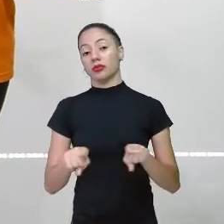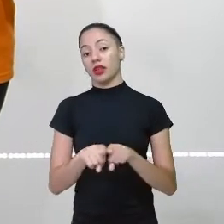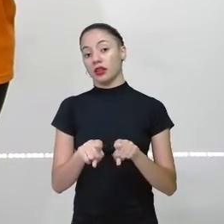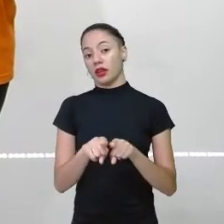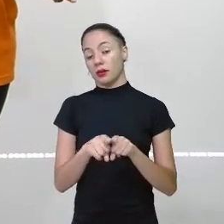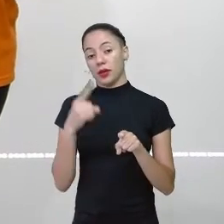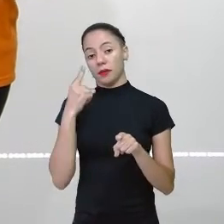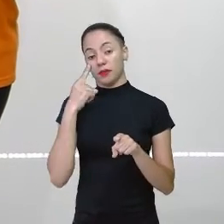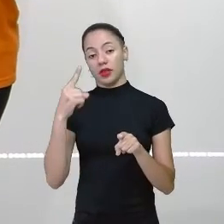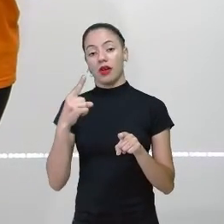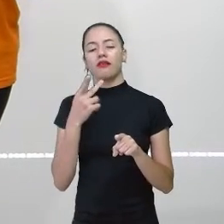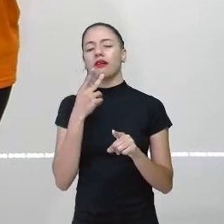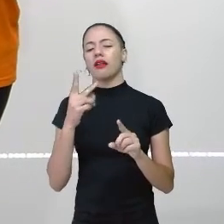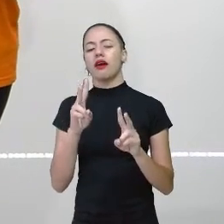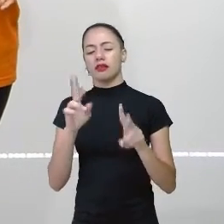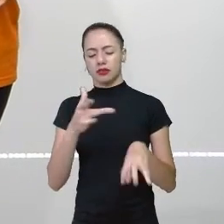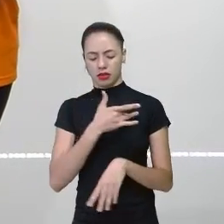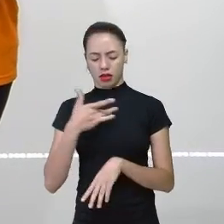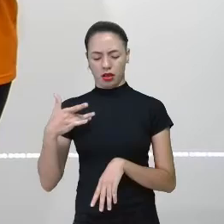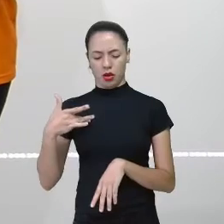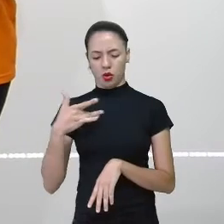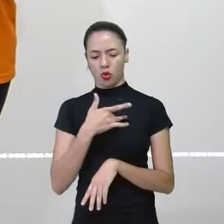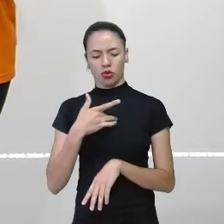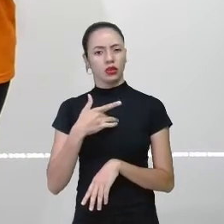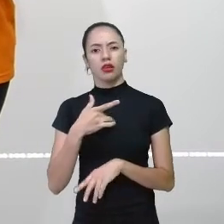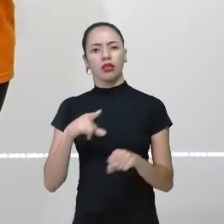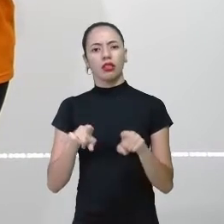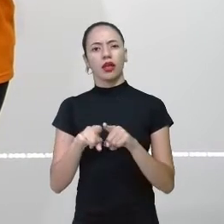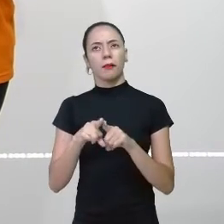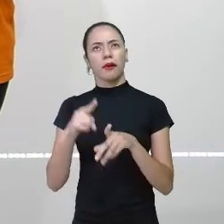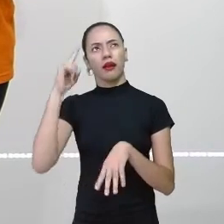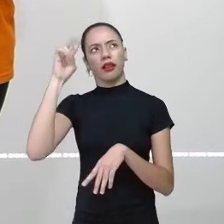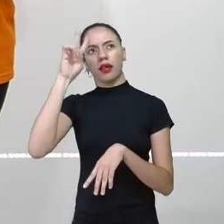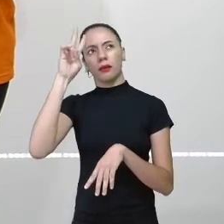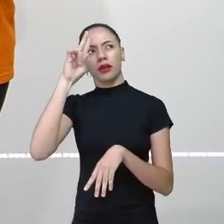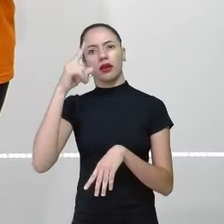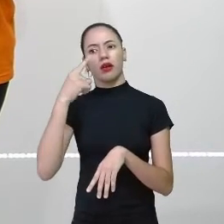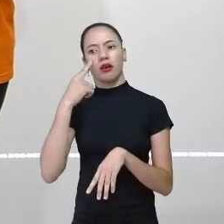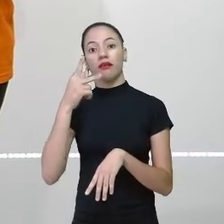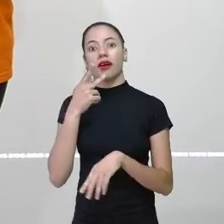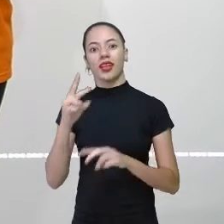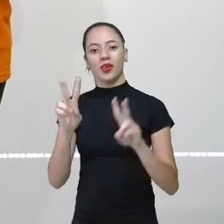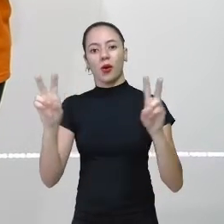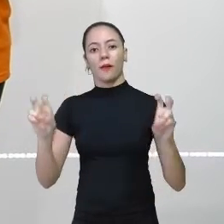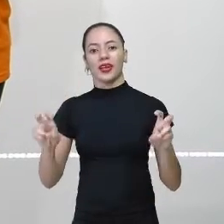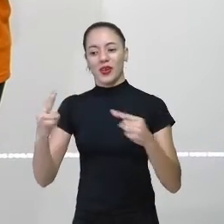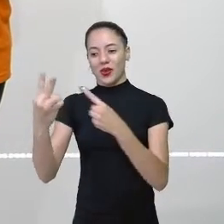em saúde é falar em... Cuidados emocionais. Sim. Aqui, ó, coraçãozinho.